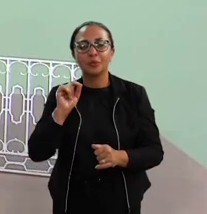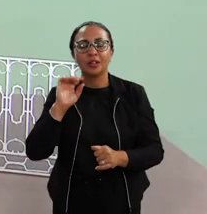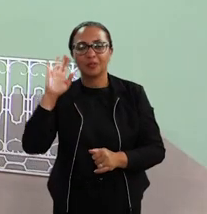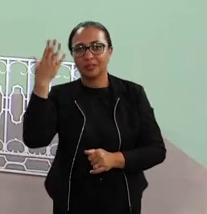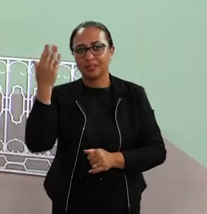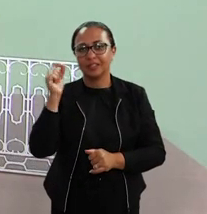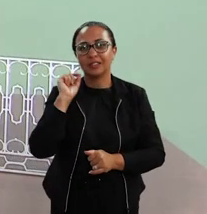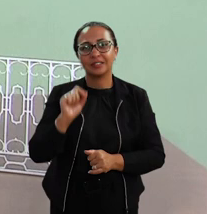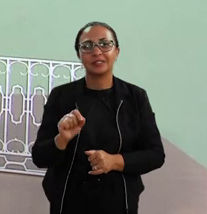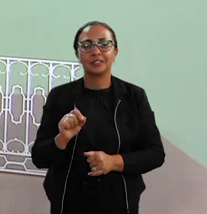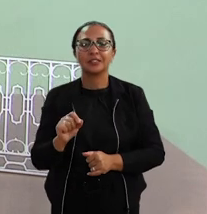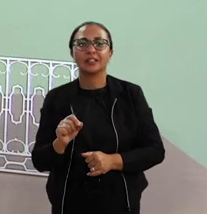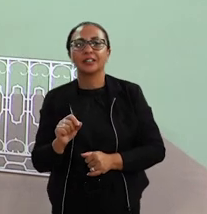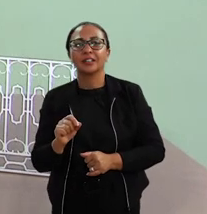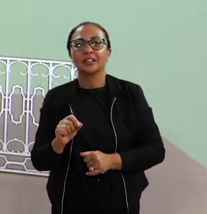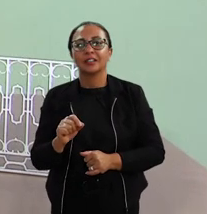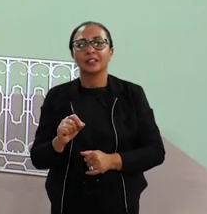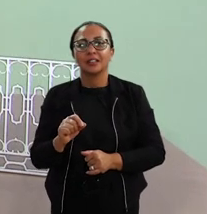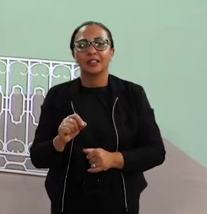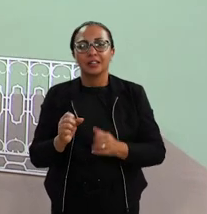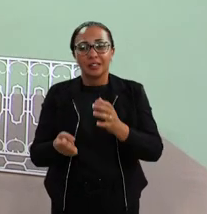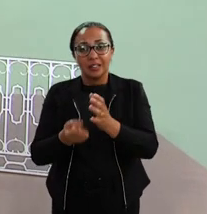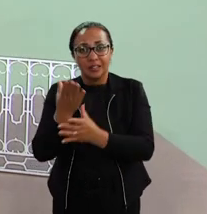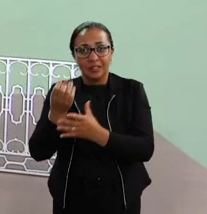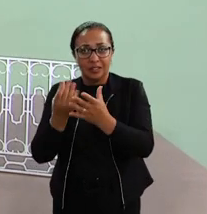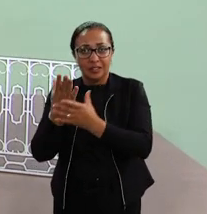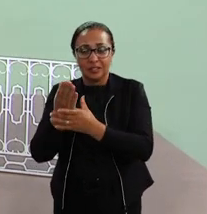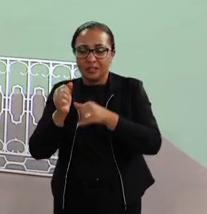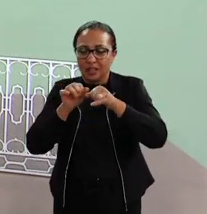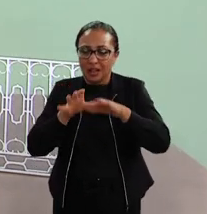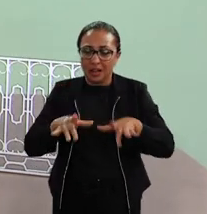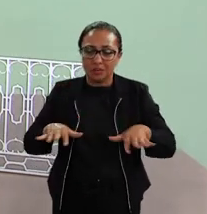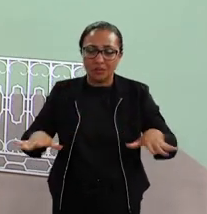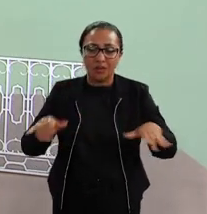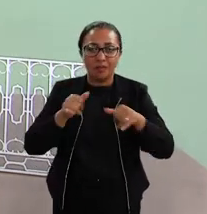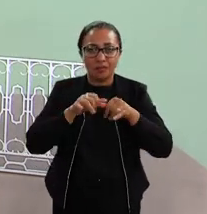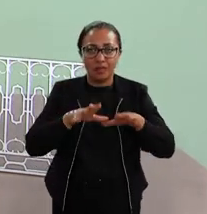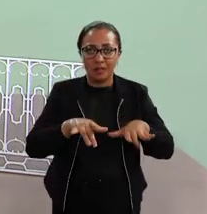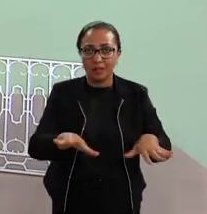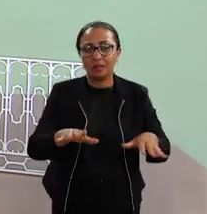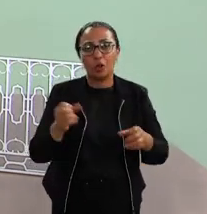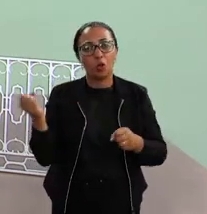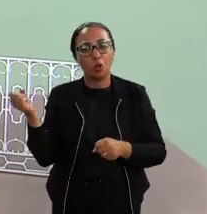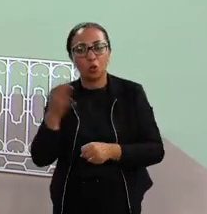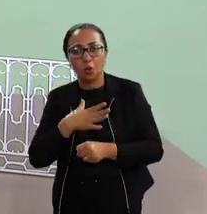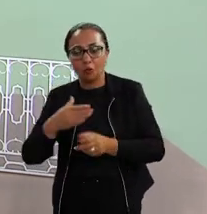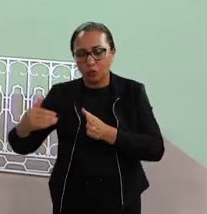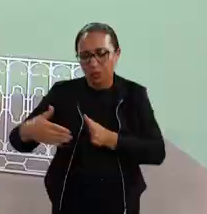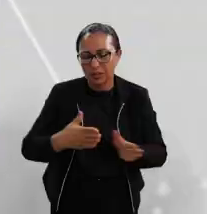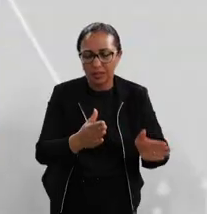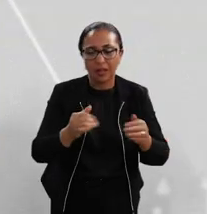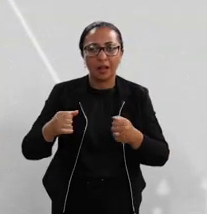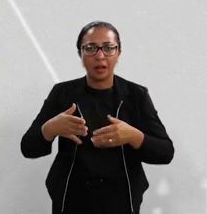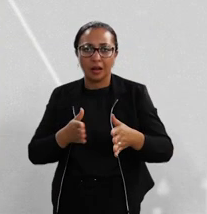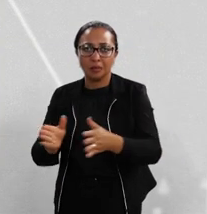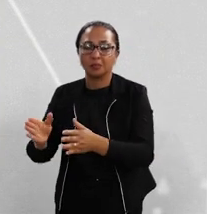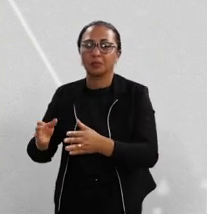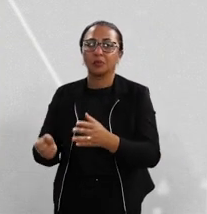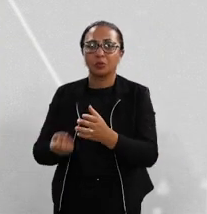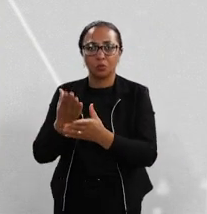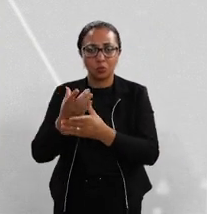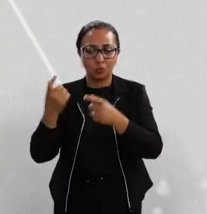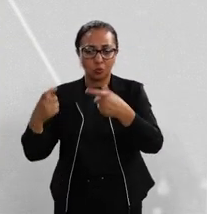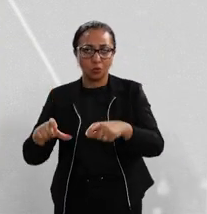O que acontece é que criam-se ramificações, novas vertentes, né? Vem